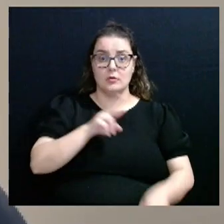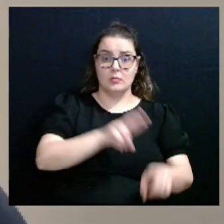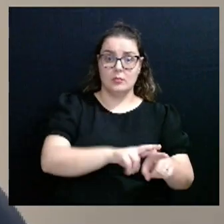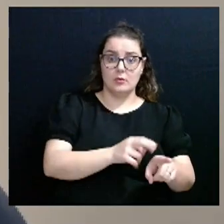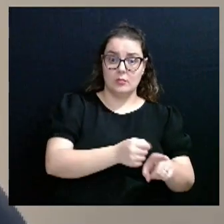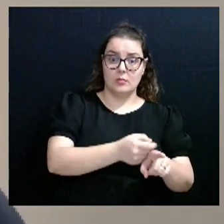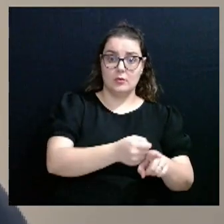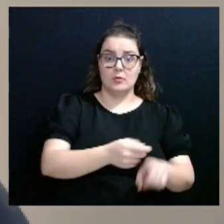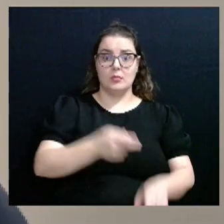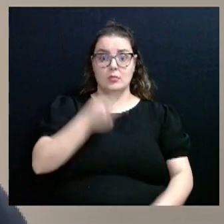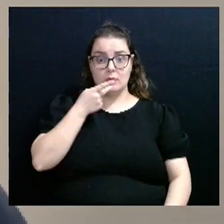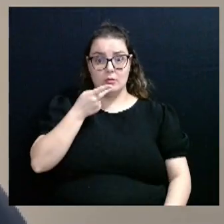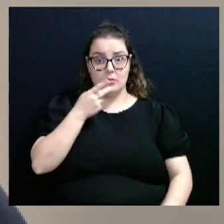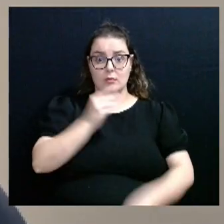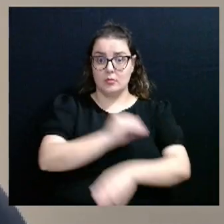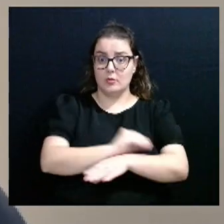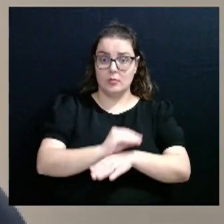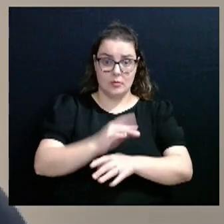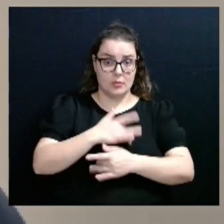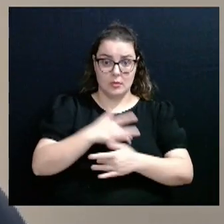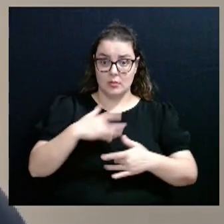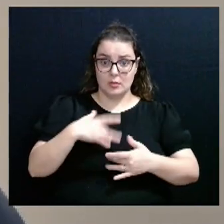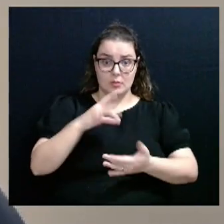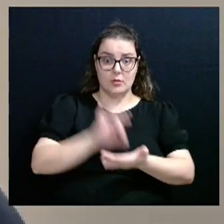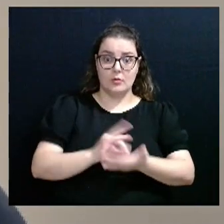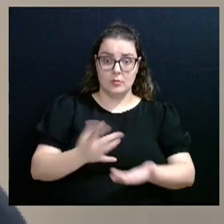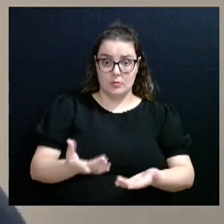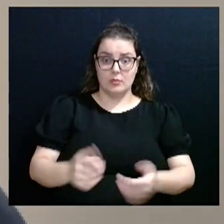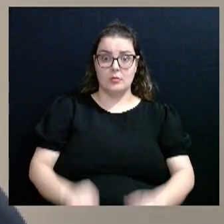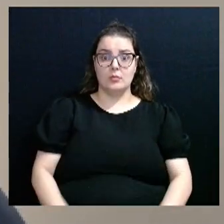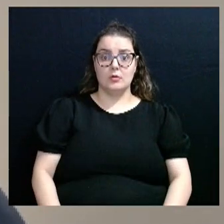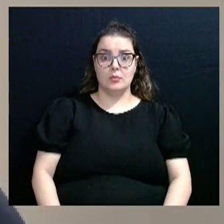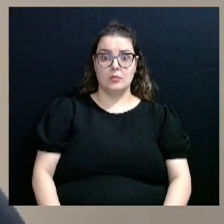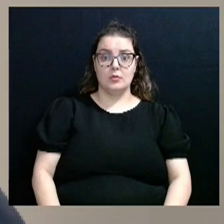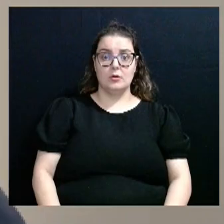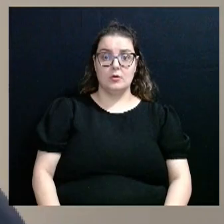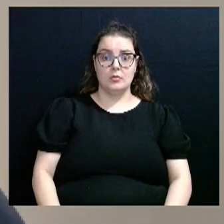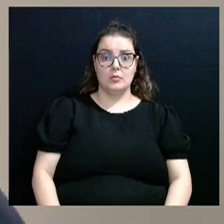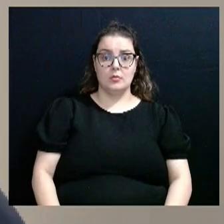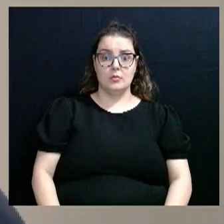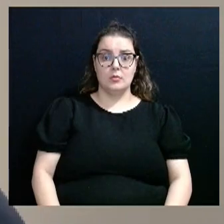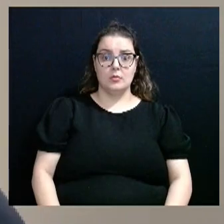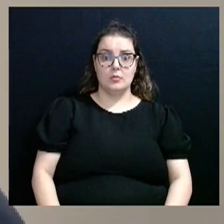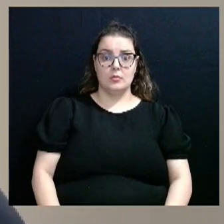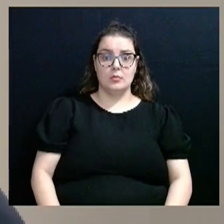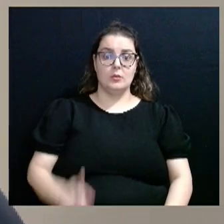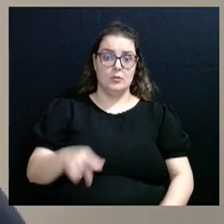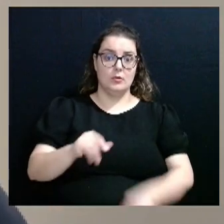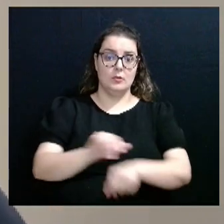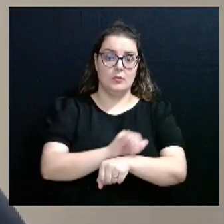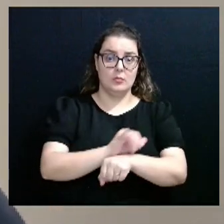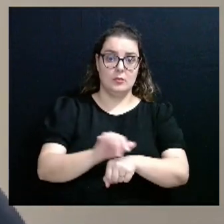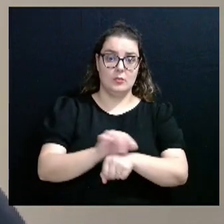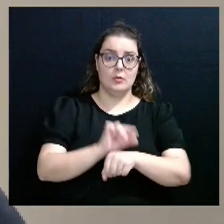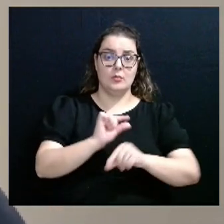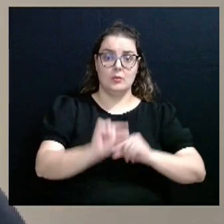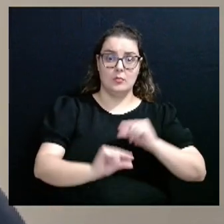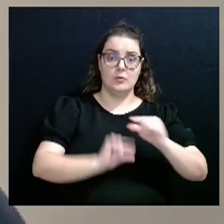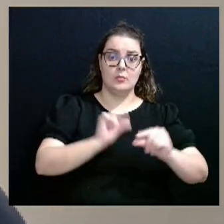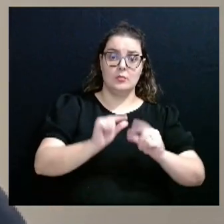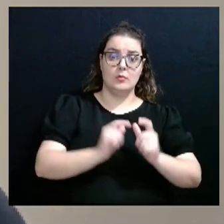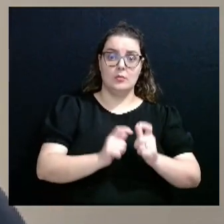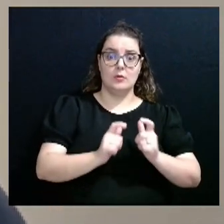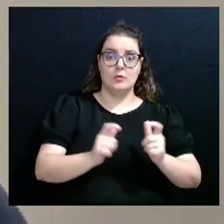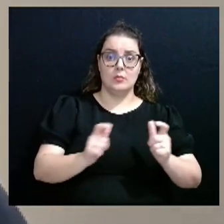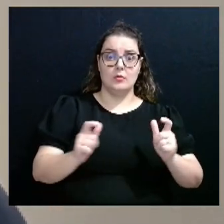cuidado da saúde mesmo. E aí, o Novembro Azul, né, é uma estratégia que, aos poucos, vem ganhando relevância social aqui